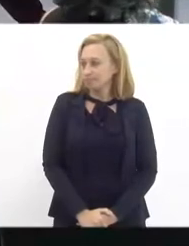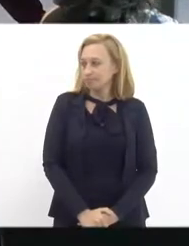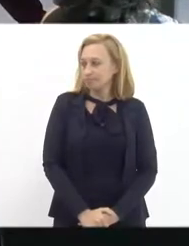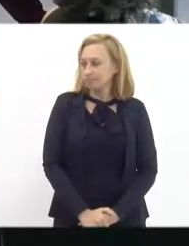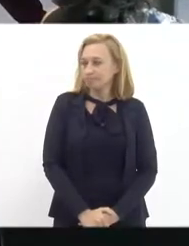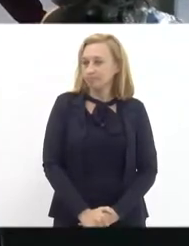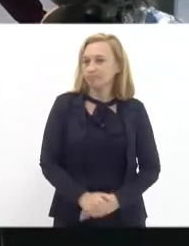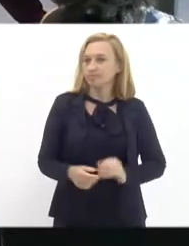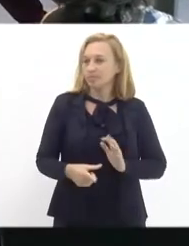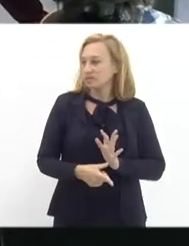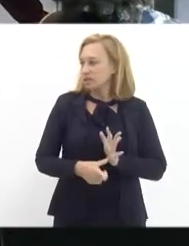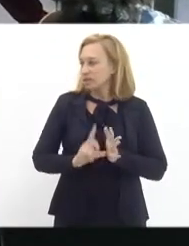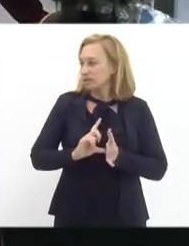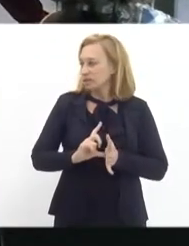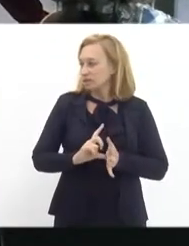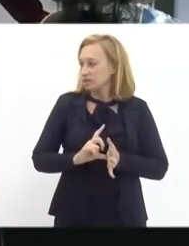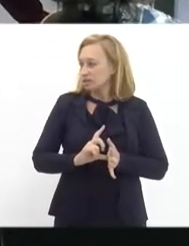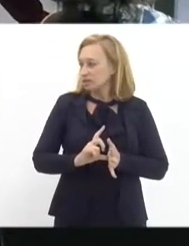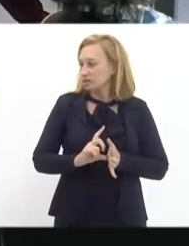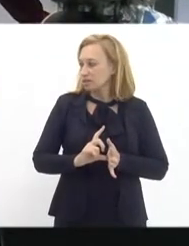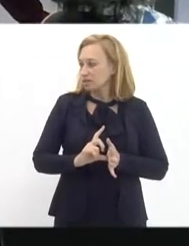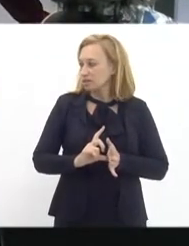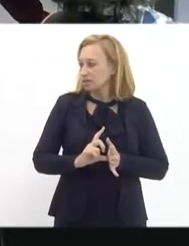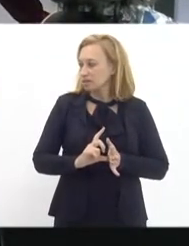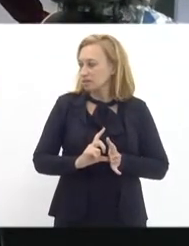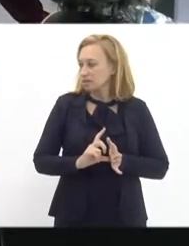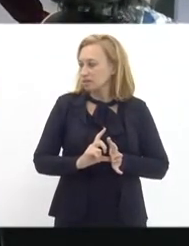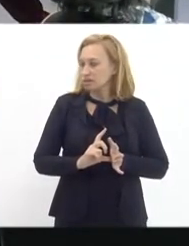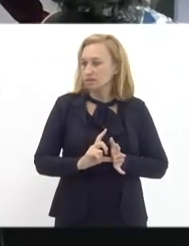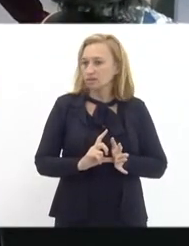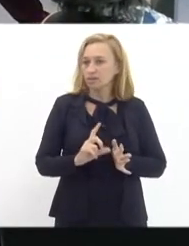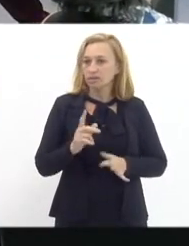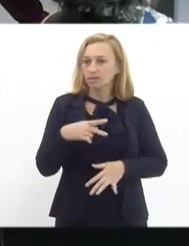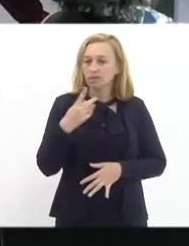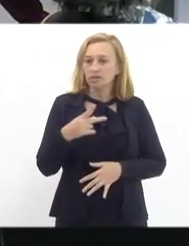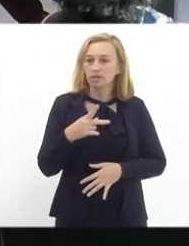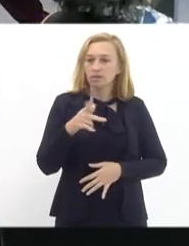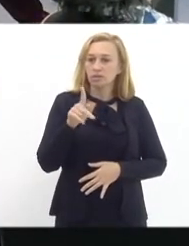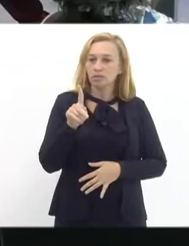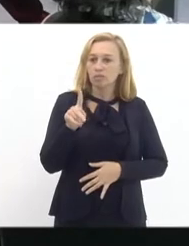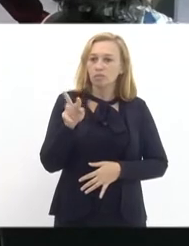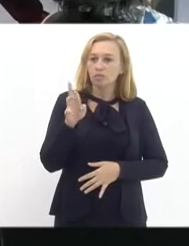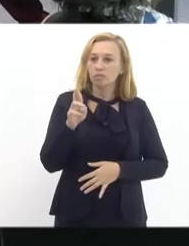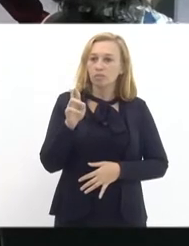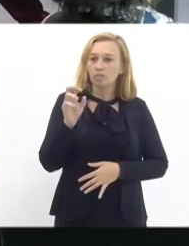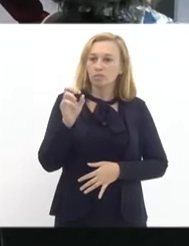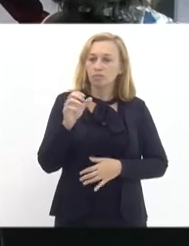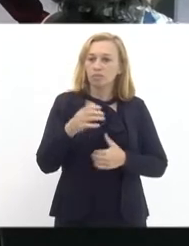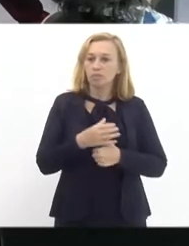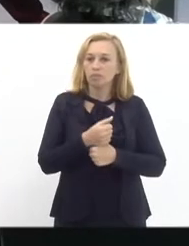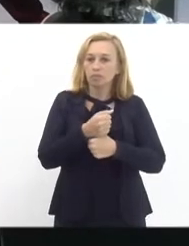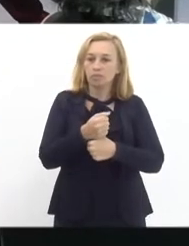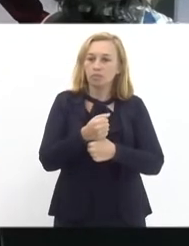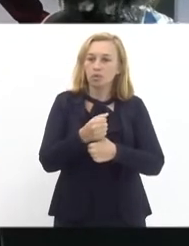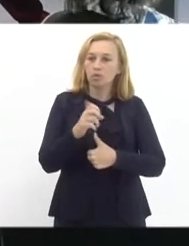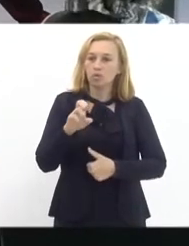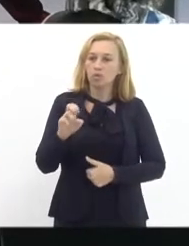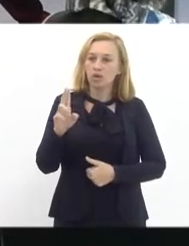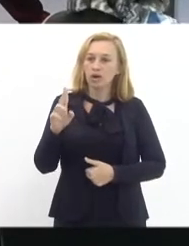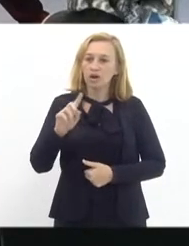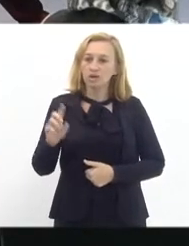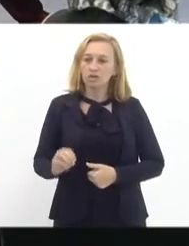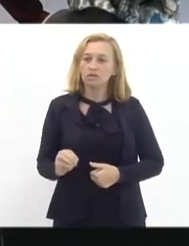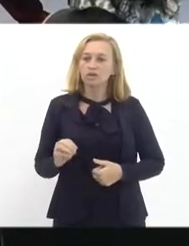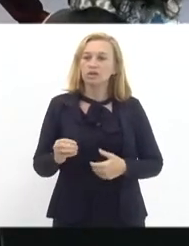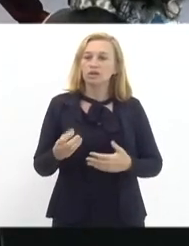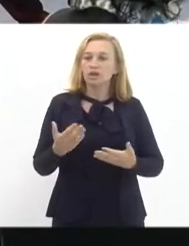Bom, antes de passar a palavra para o nosso pró-reitor de extensão da UESO, Edmilson Monteiro, eu quero agradecer a